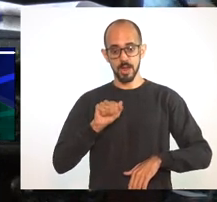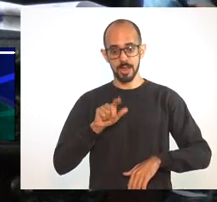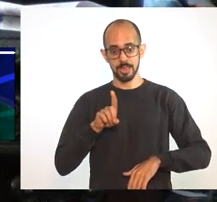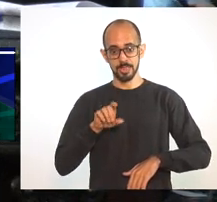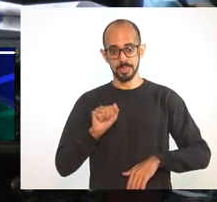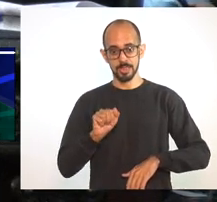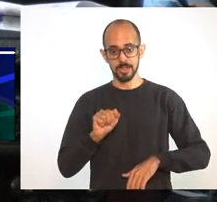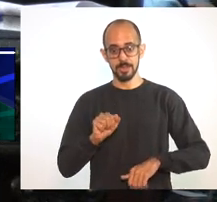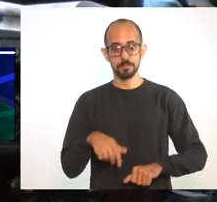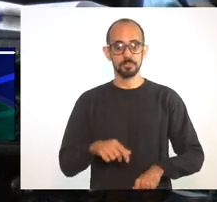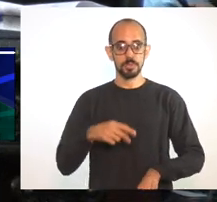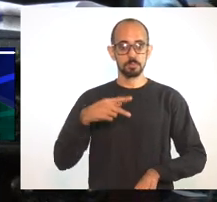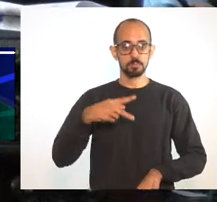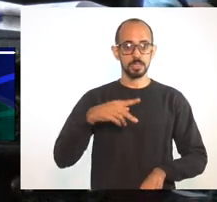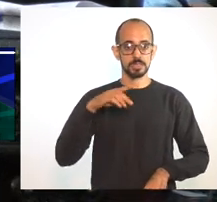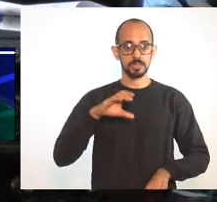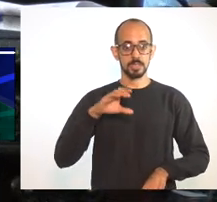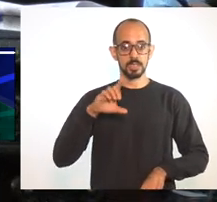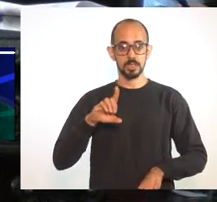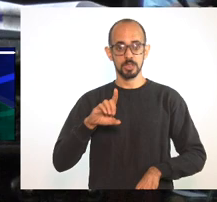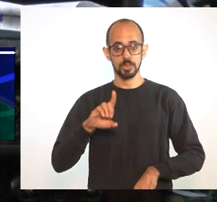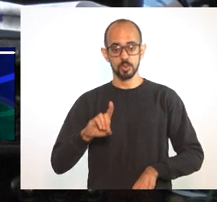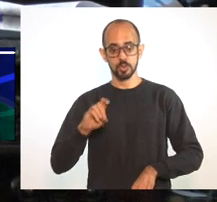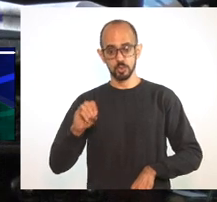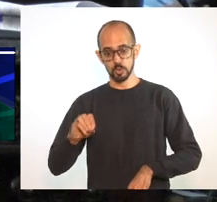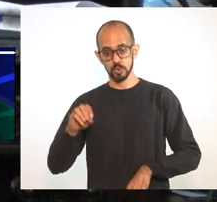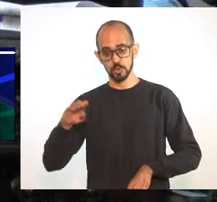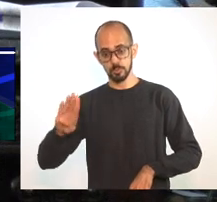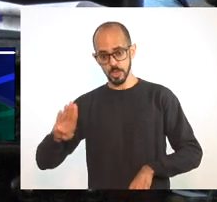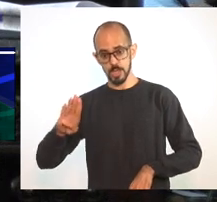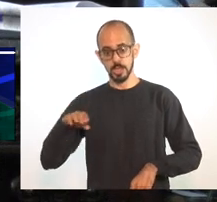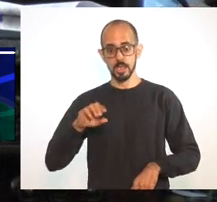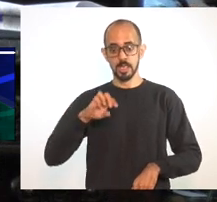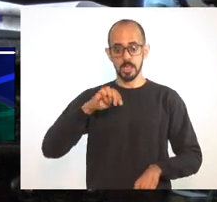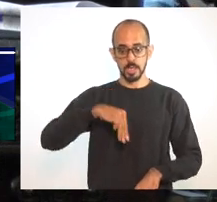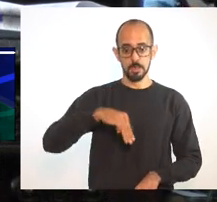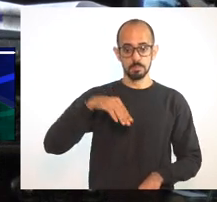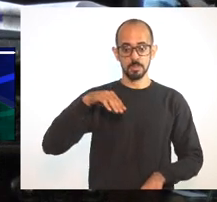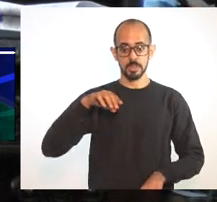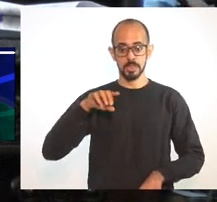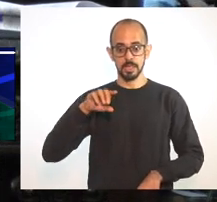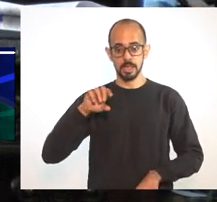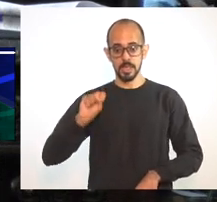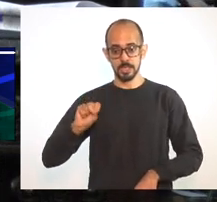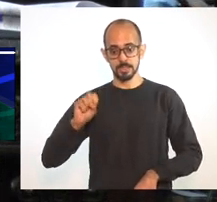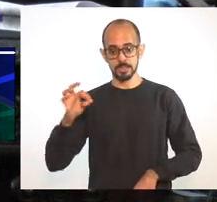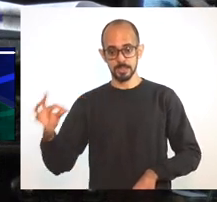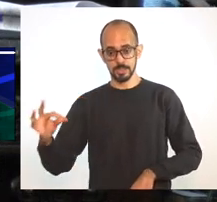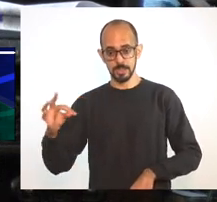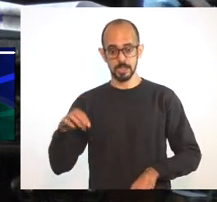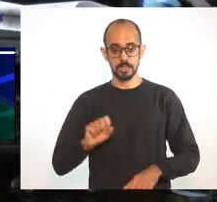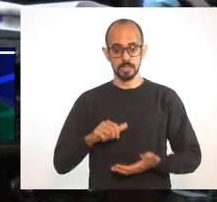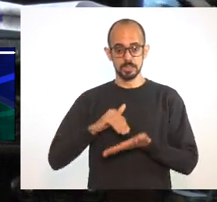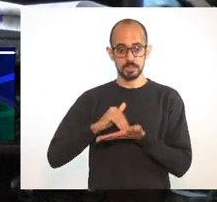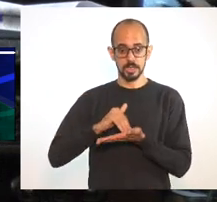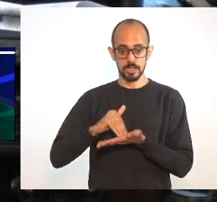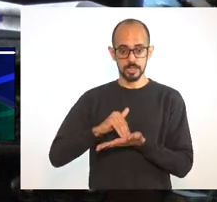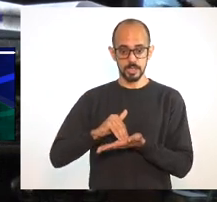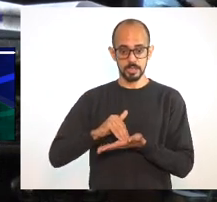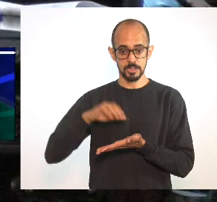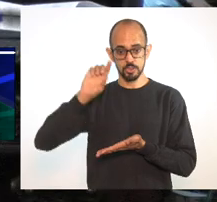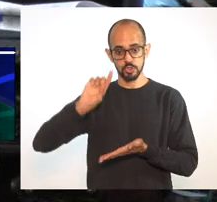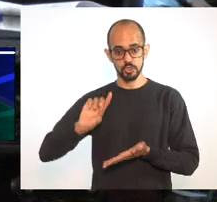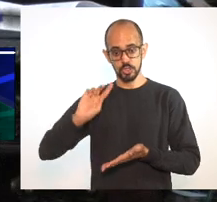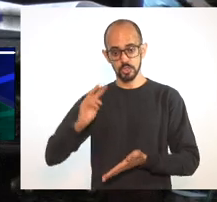do PCdoB Rio de Janeiro, MST, Secretaria Estadual dos Direitos Humanos do PCdoB Rio